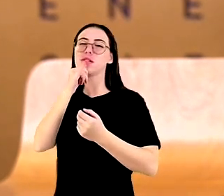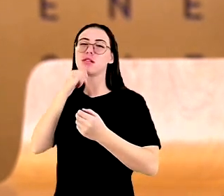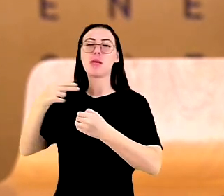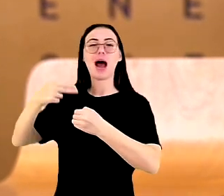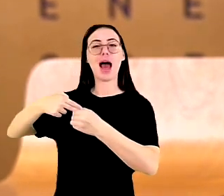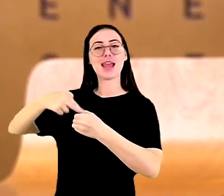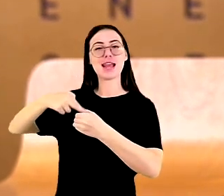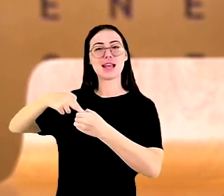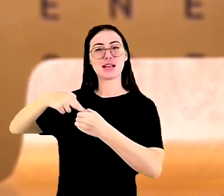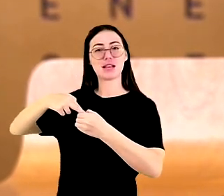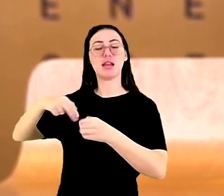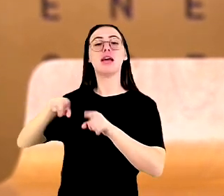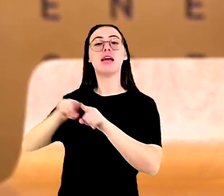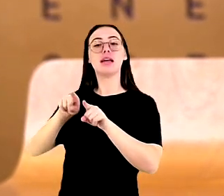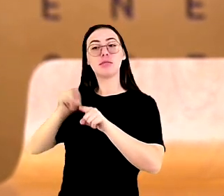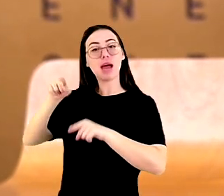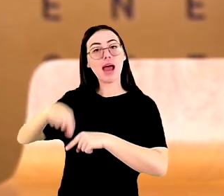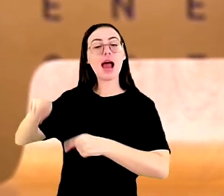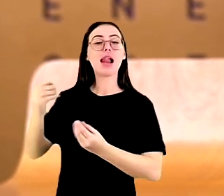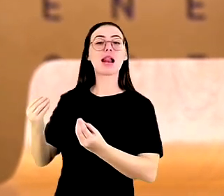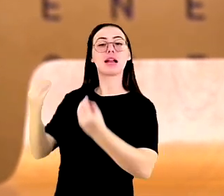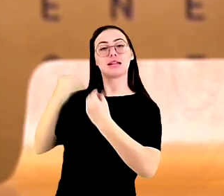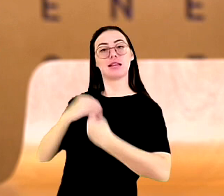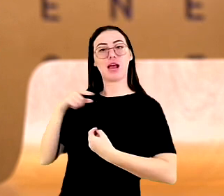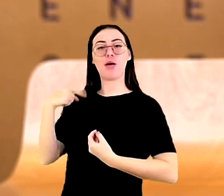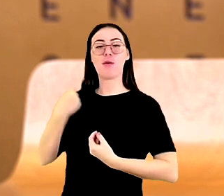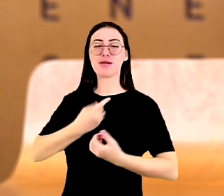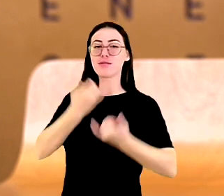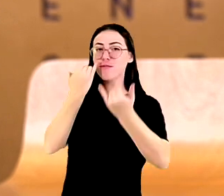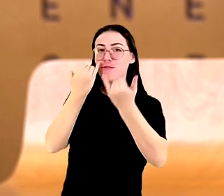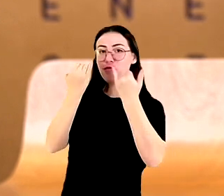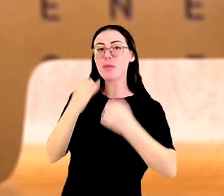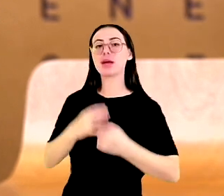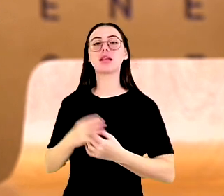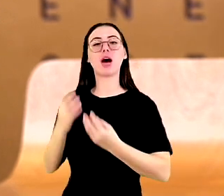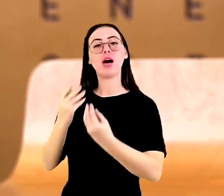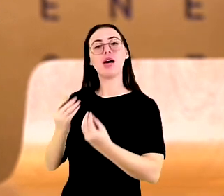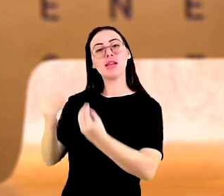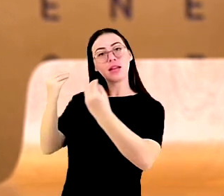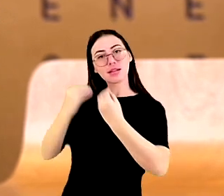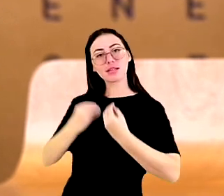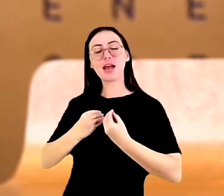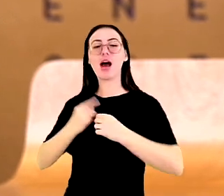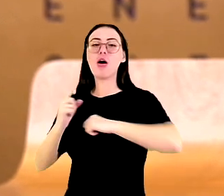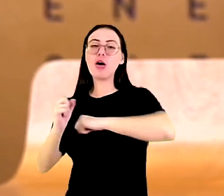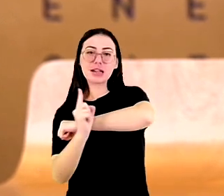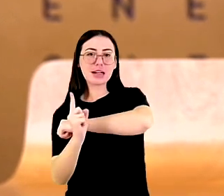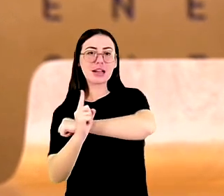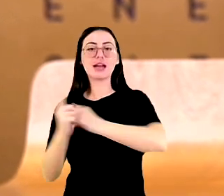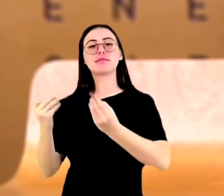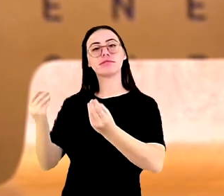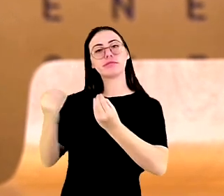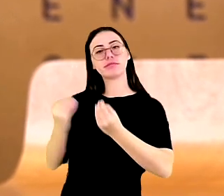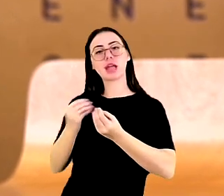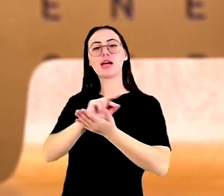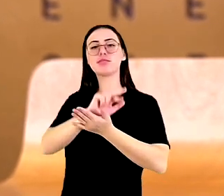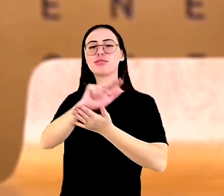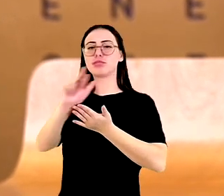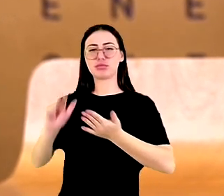a informações. E conexões que sozinho fica muito mais difícil, né? Uma startup tem sempre uma equipe bastante